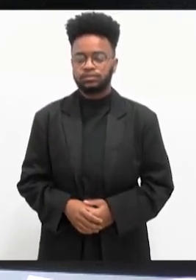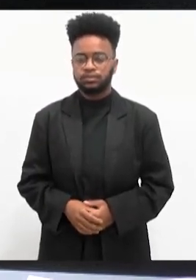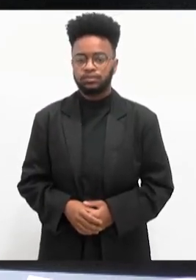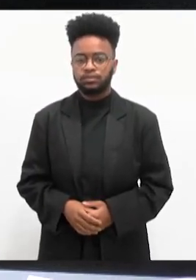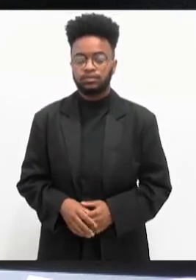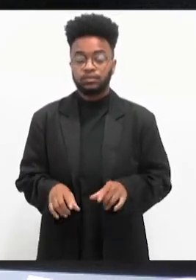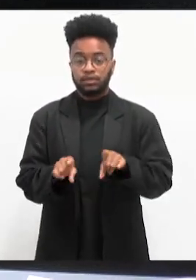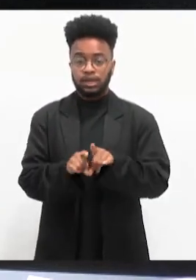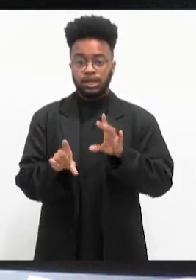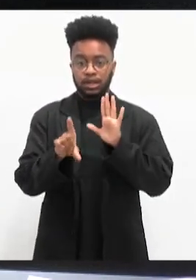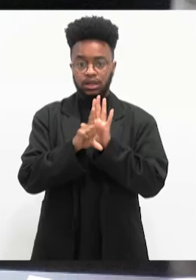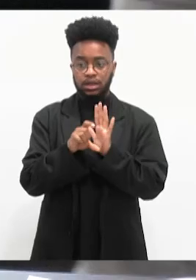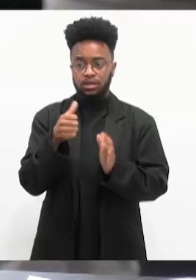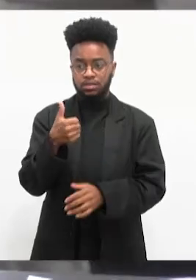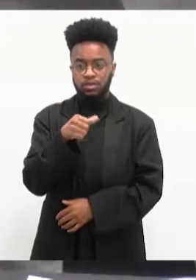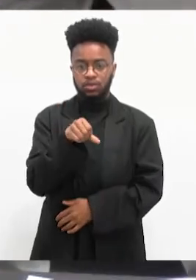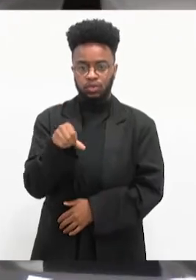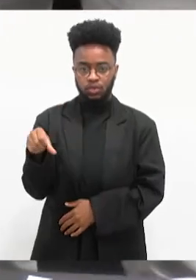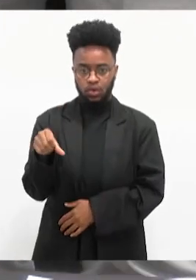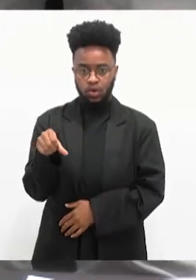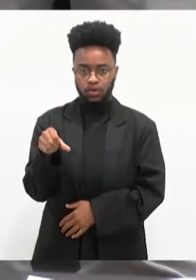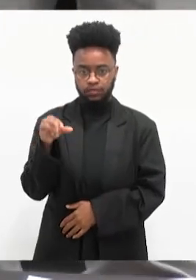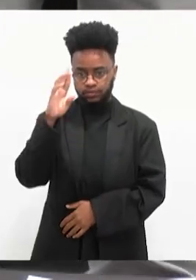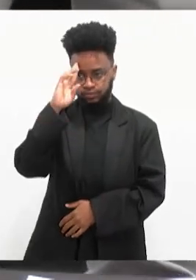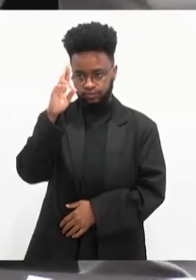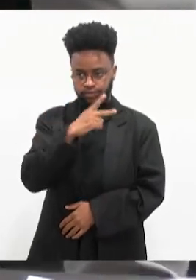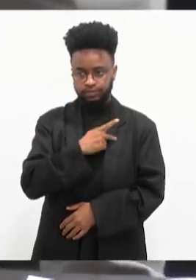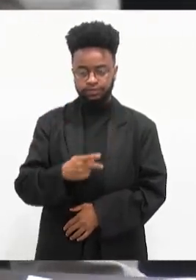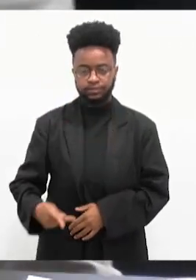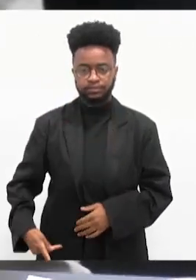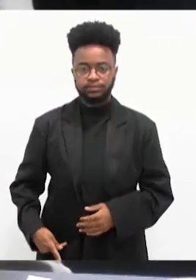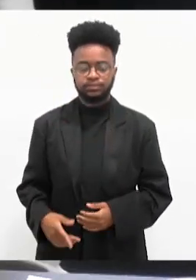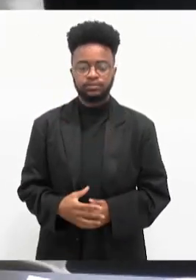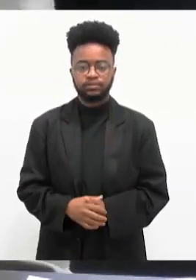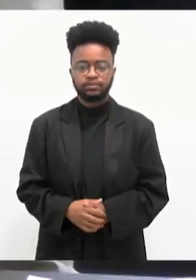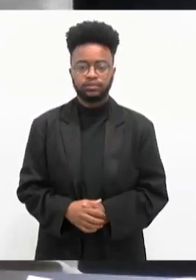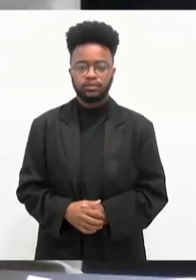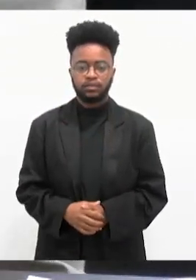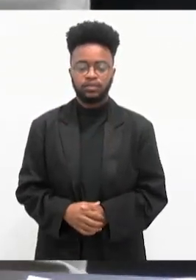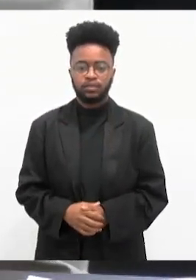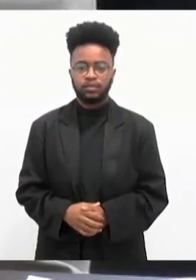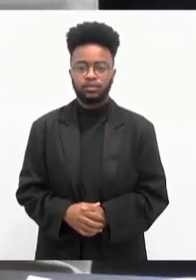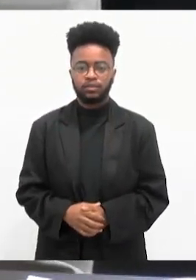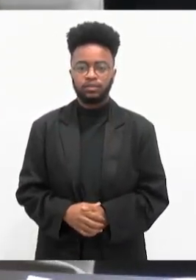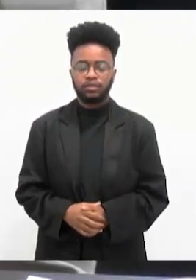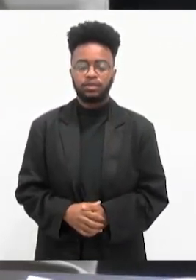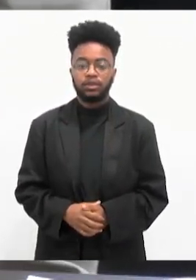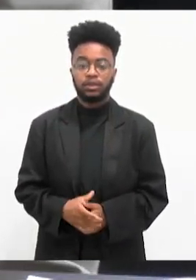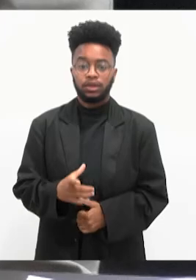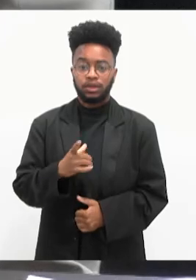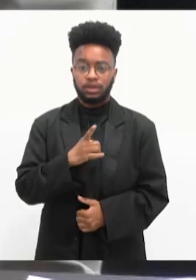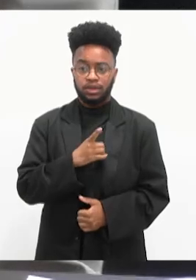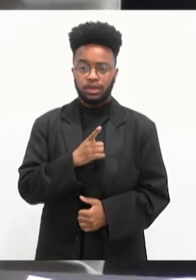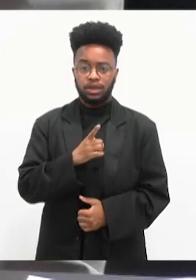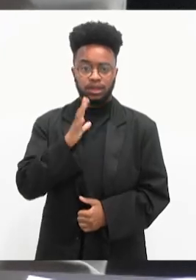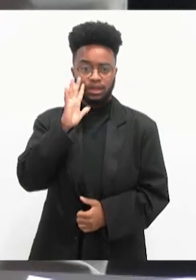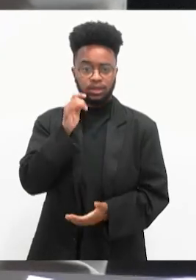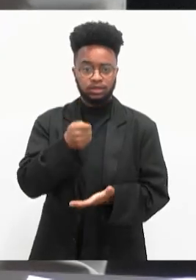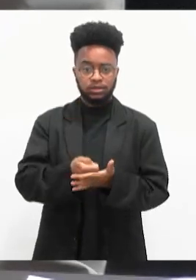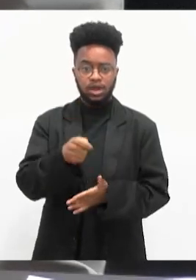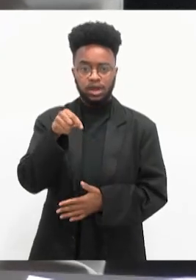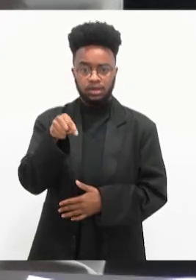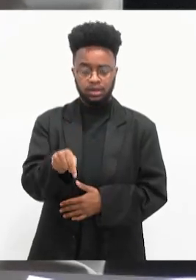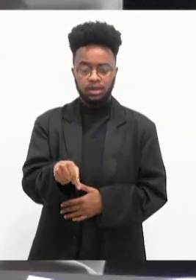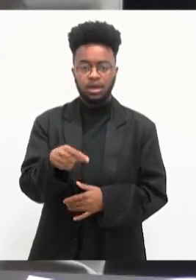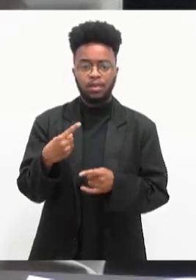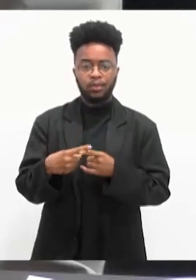lei de 99, senhor presidente, gerou aqui uma jurisprudência na casa,